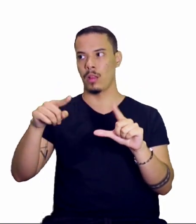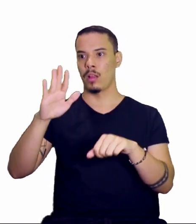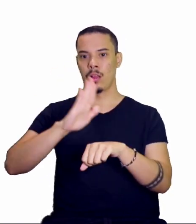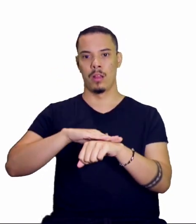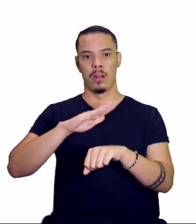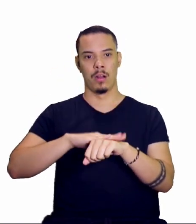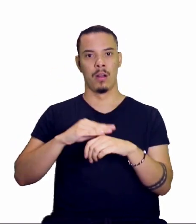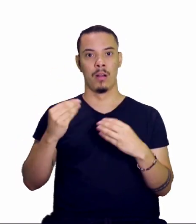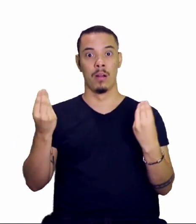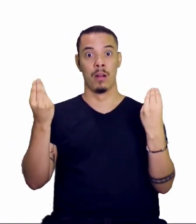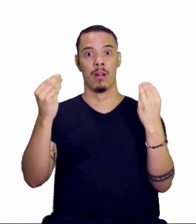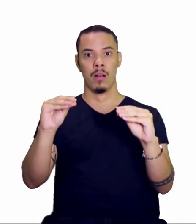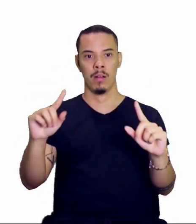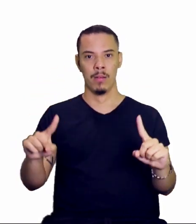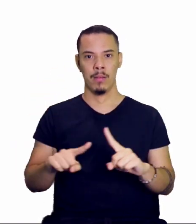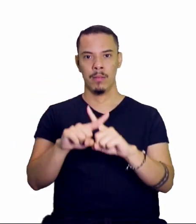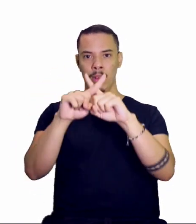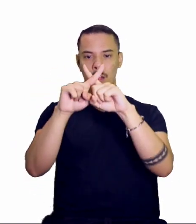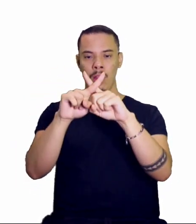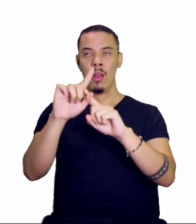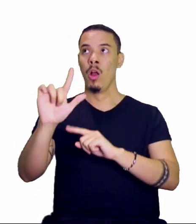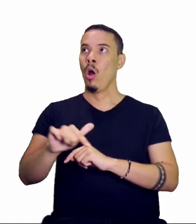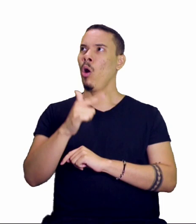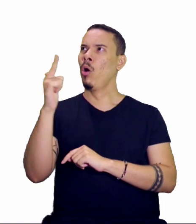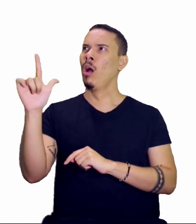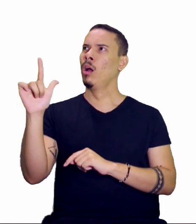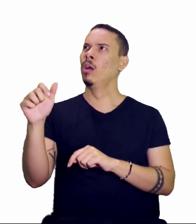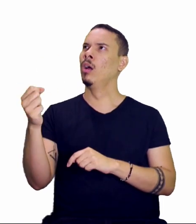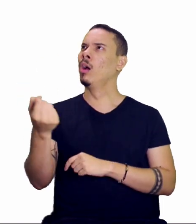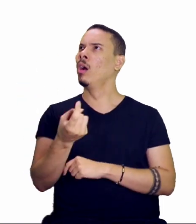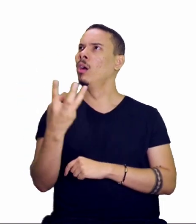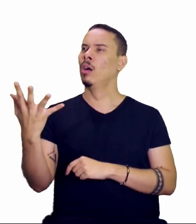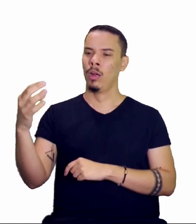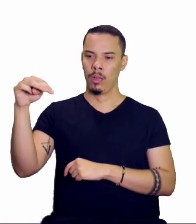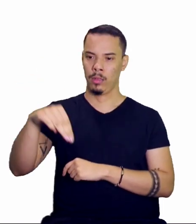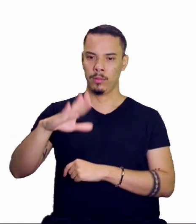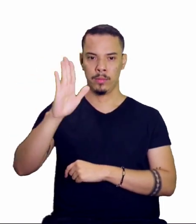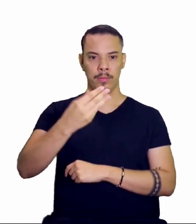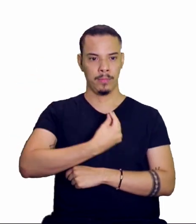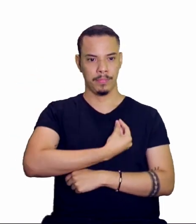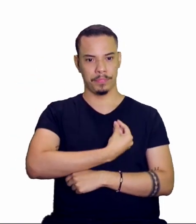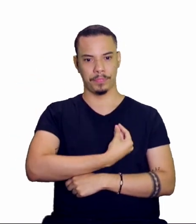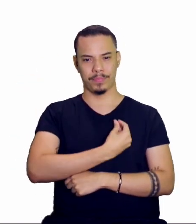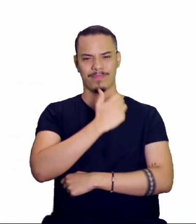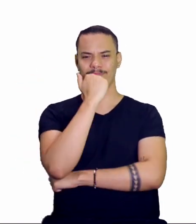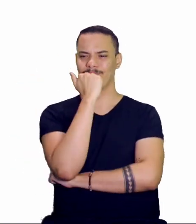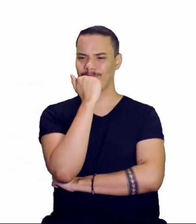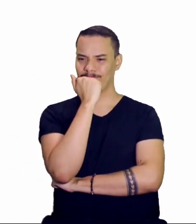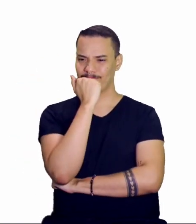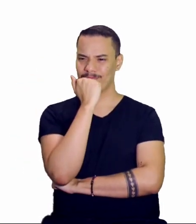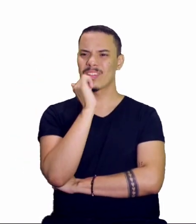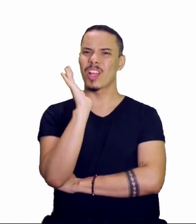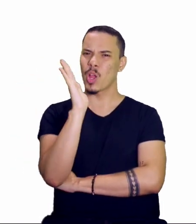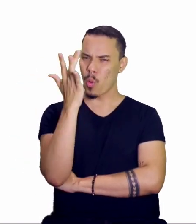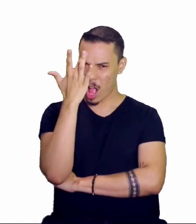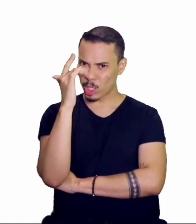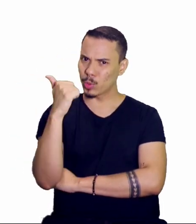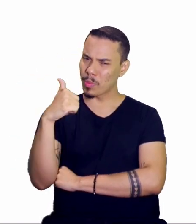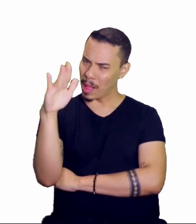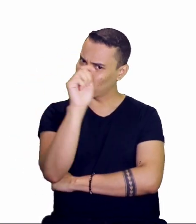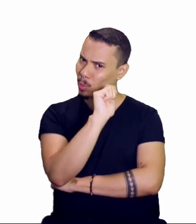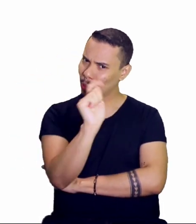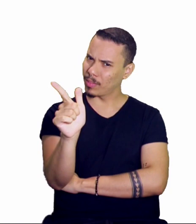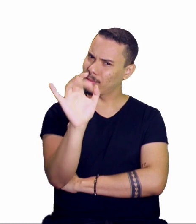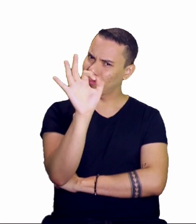fazer aquela multiplicação, resolver, né? A outra, mas quantos minutos você já viveu? Eu acho que eu vivi mais que você. Acho que sim, né?